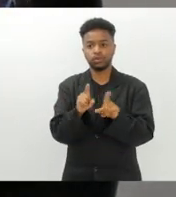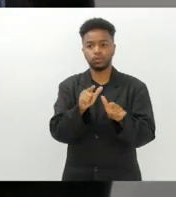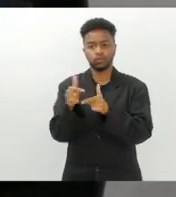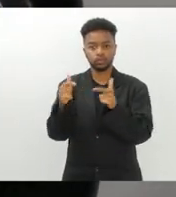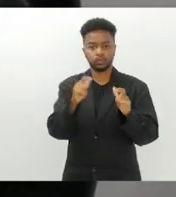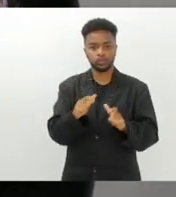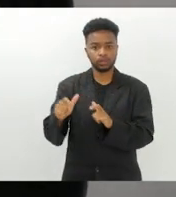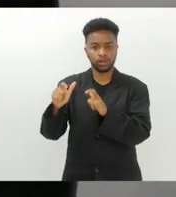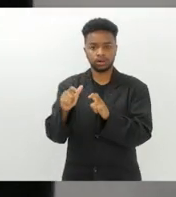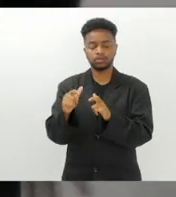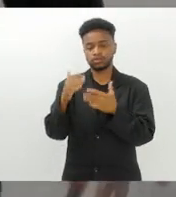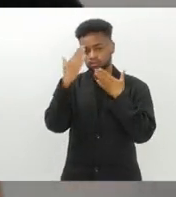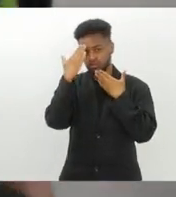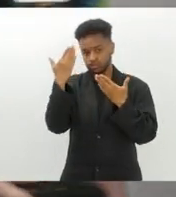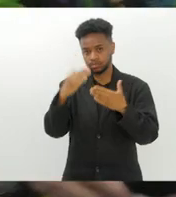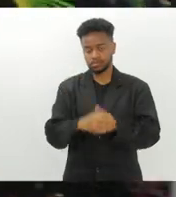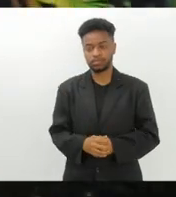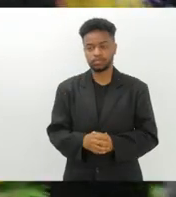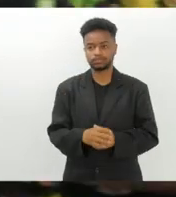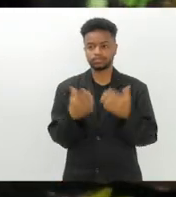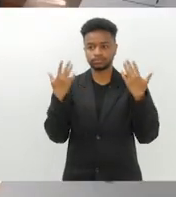acessibilidade e inclusão. Gratidão.